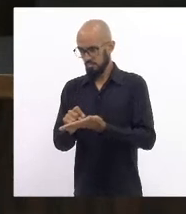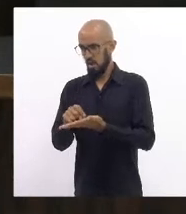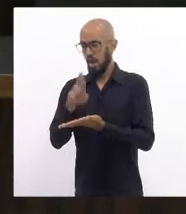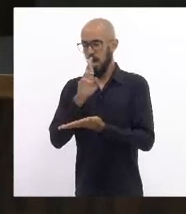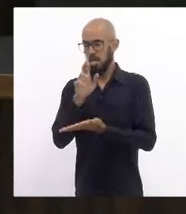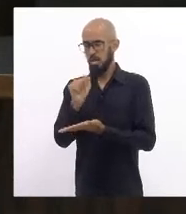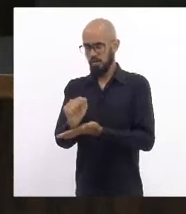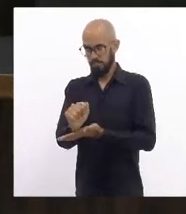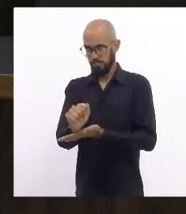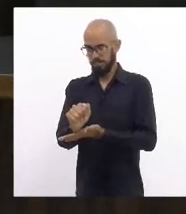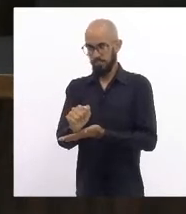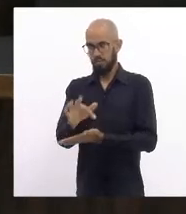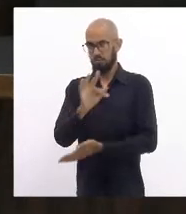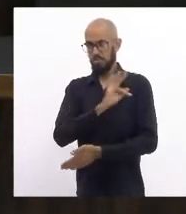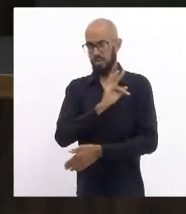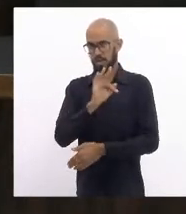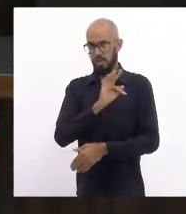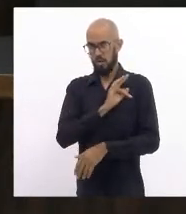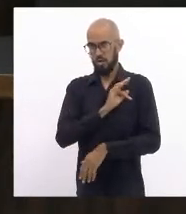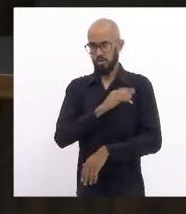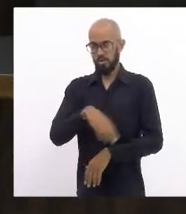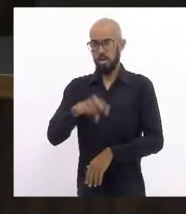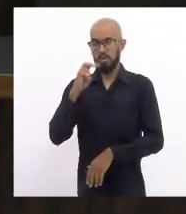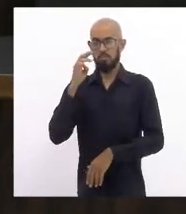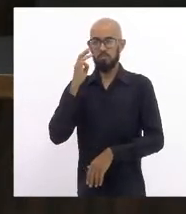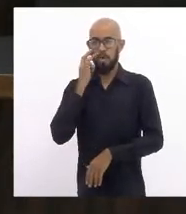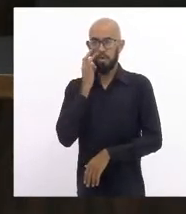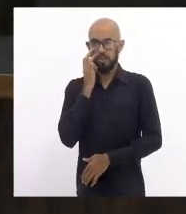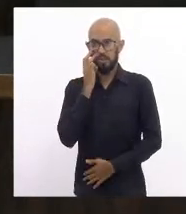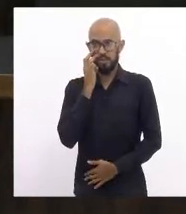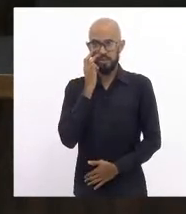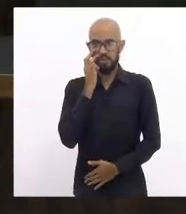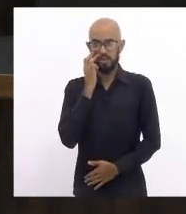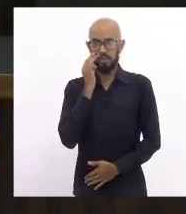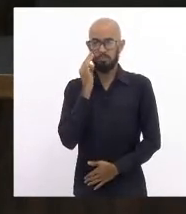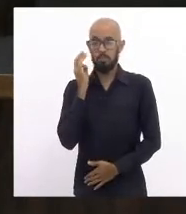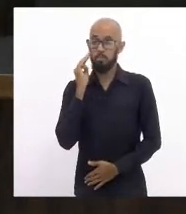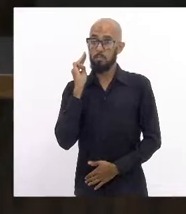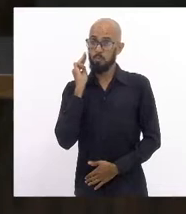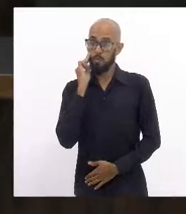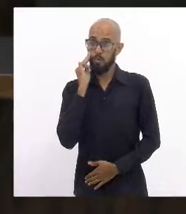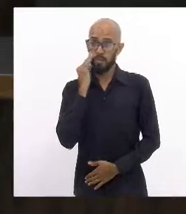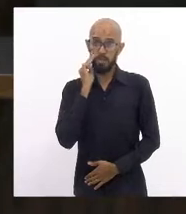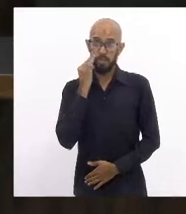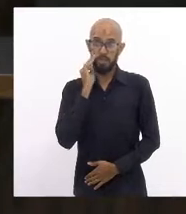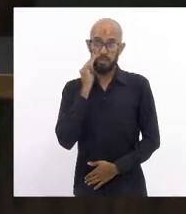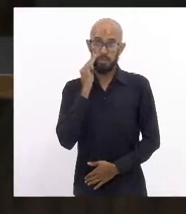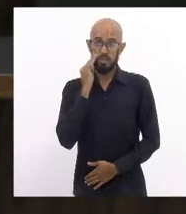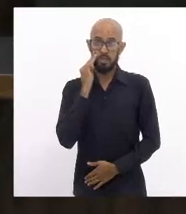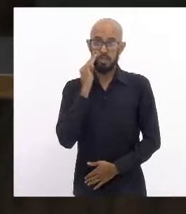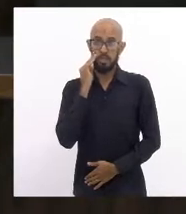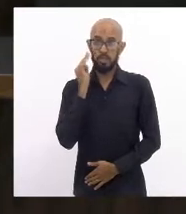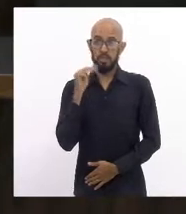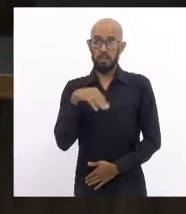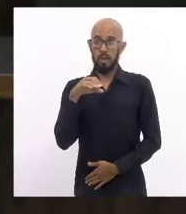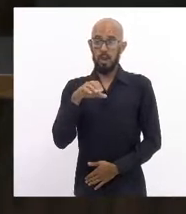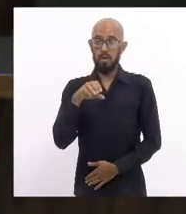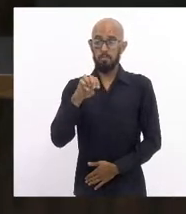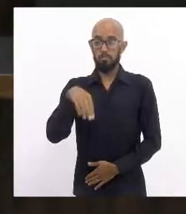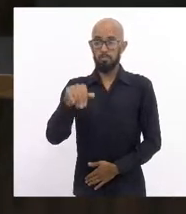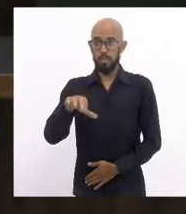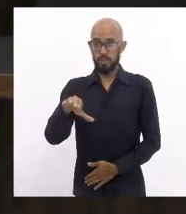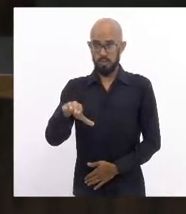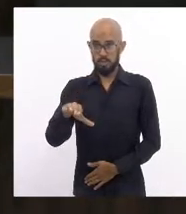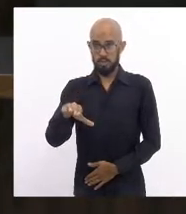deputada Marta Rocha, deputada Mônica... Deputado Jalmir. Tem mais algum